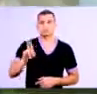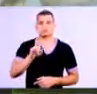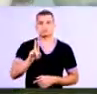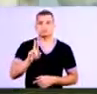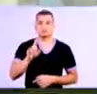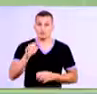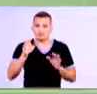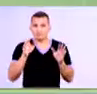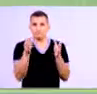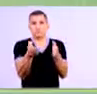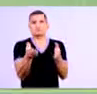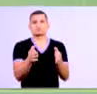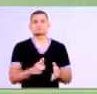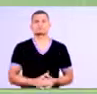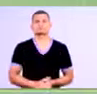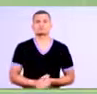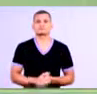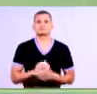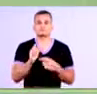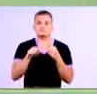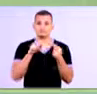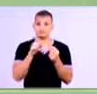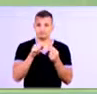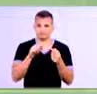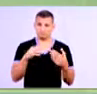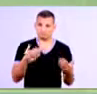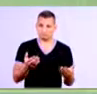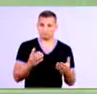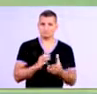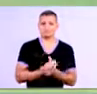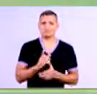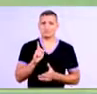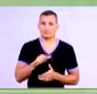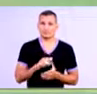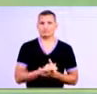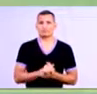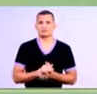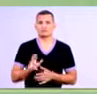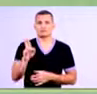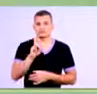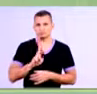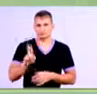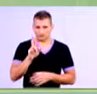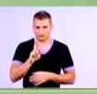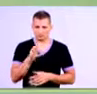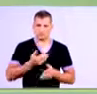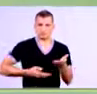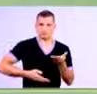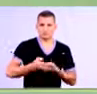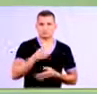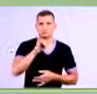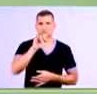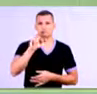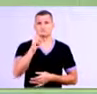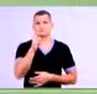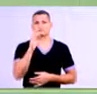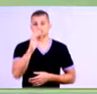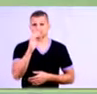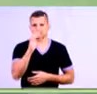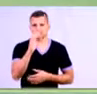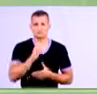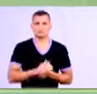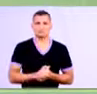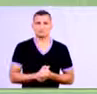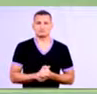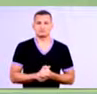foco. Vamos lá. O objetivo então é aplicar a interação humano-computador,